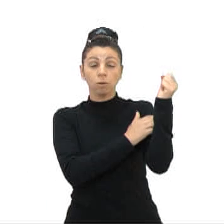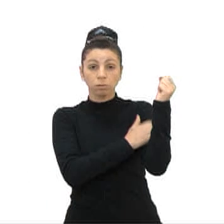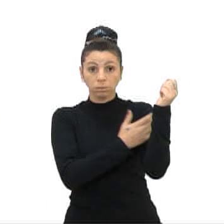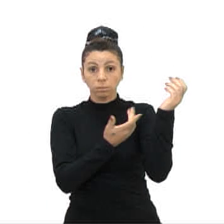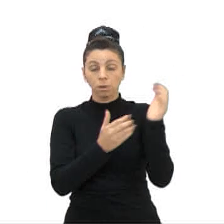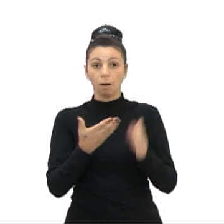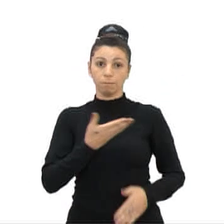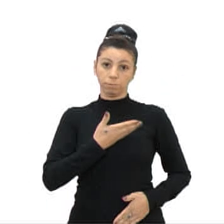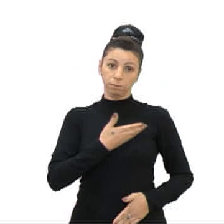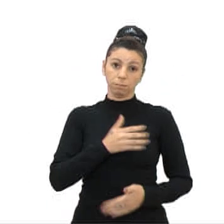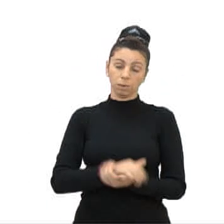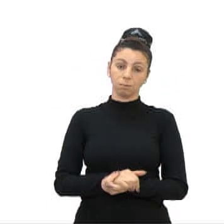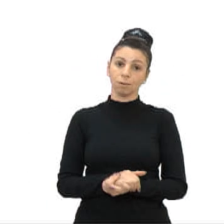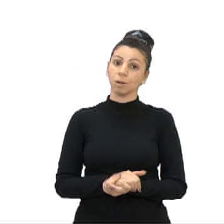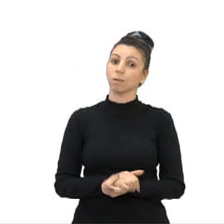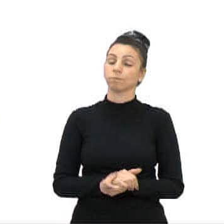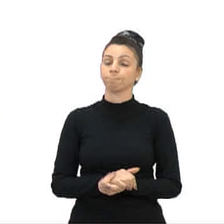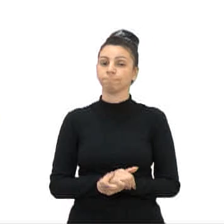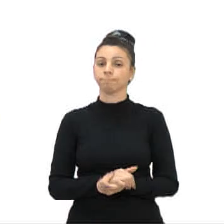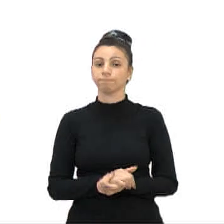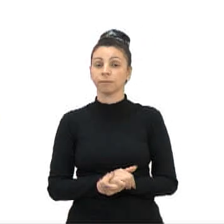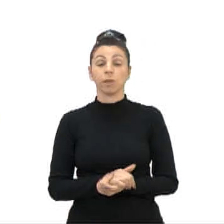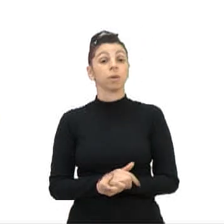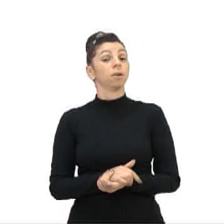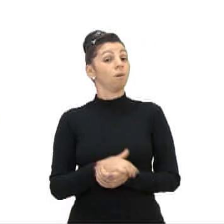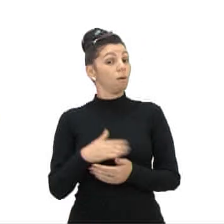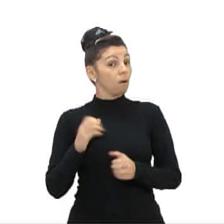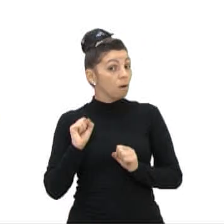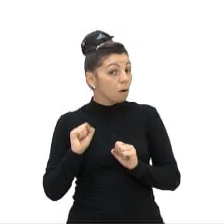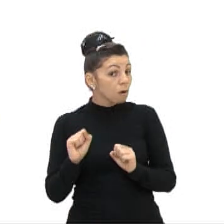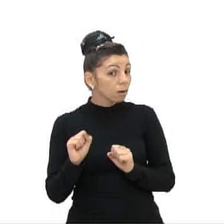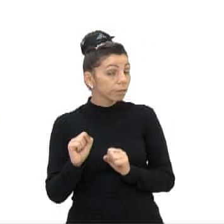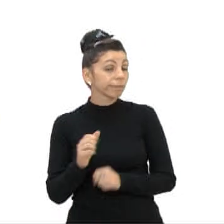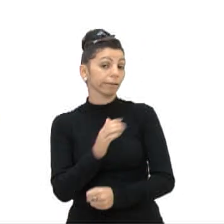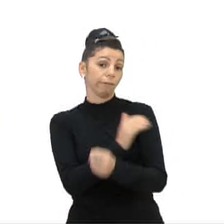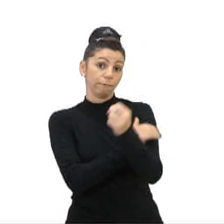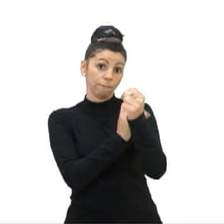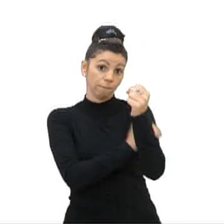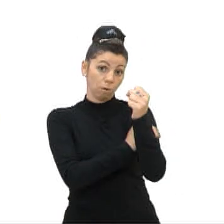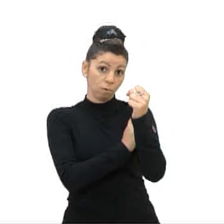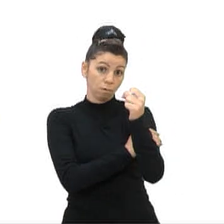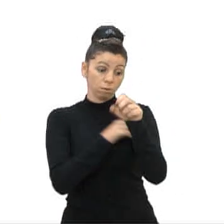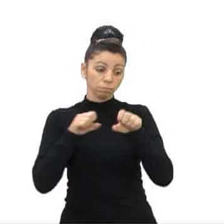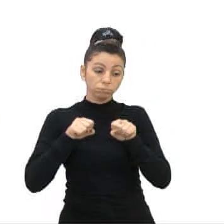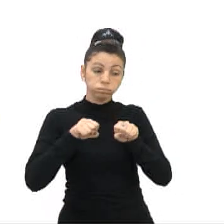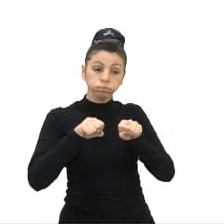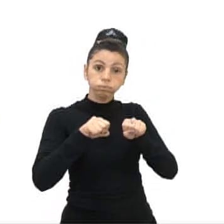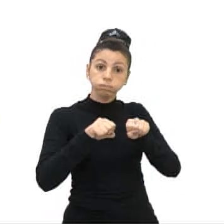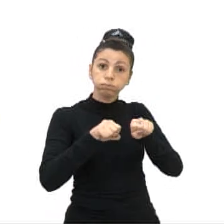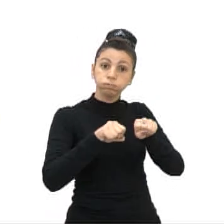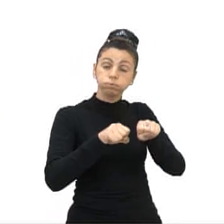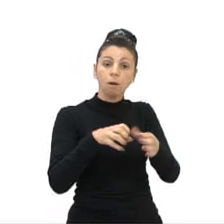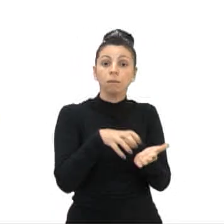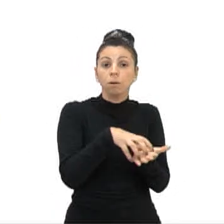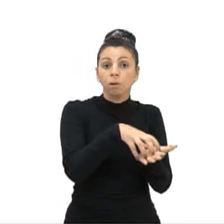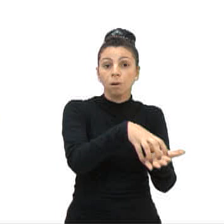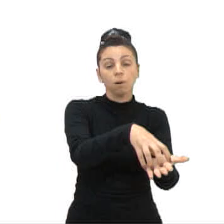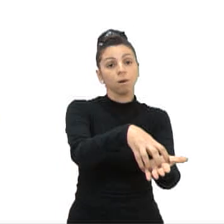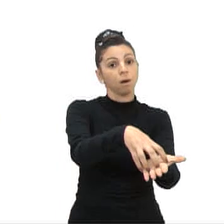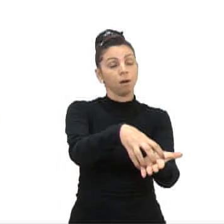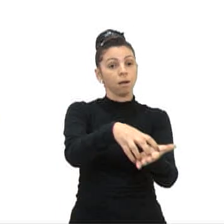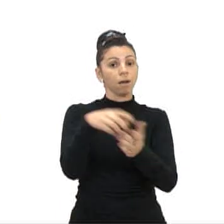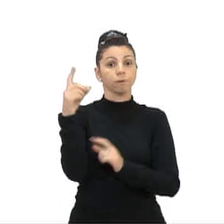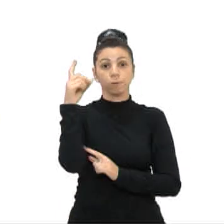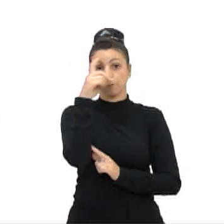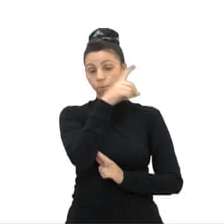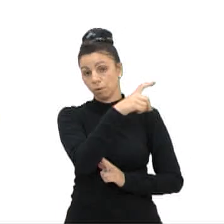E haja força, leitor. Mas esse meio de transporte é raro na metrópole. Quase todas as carroças